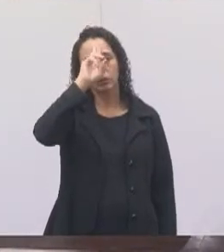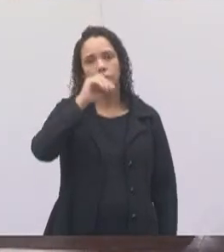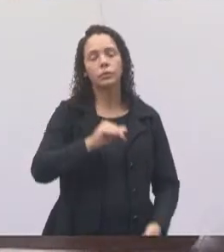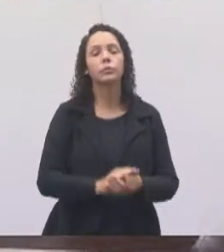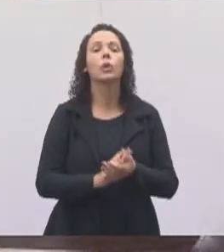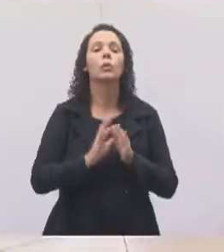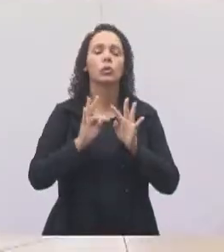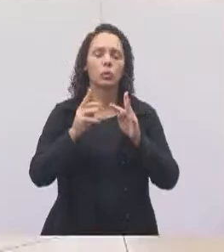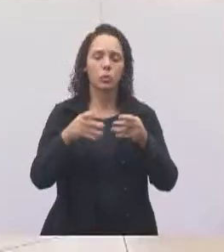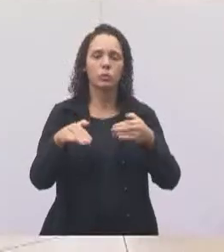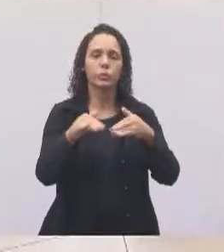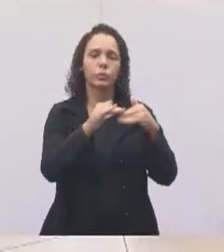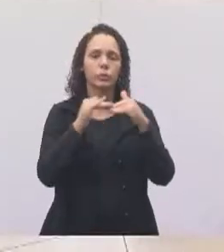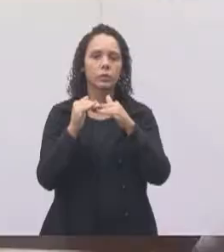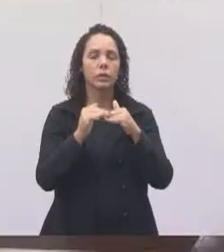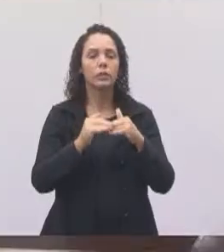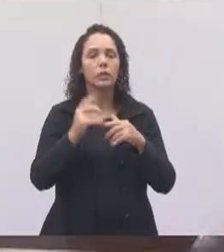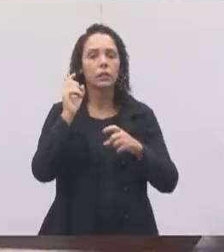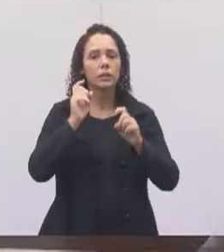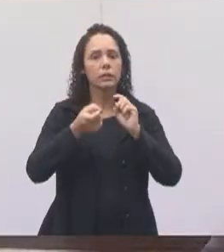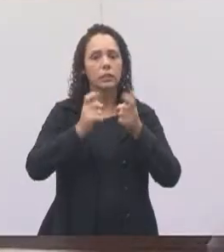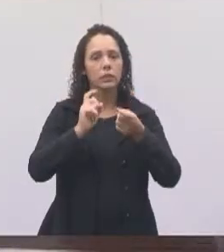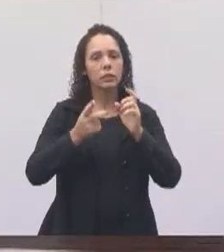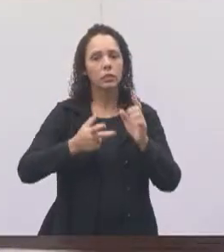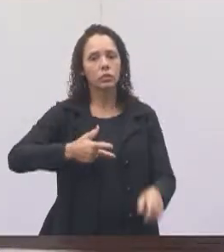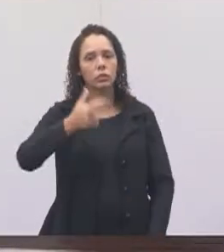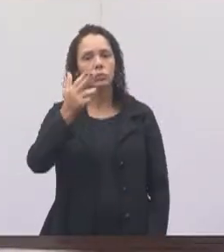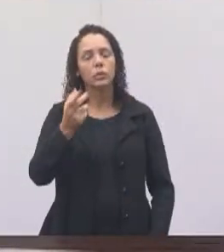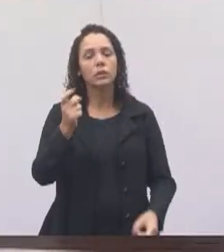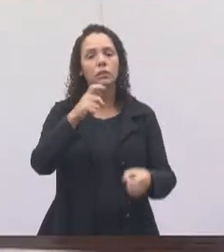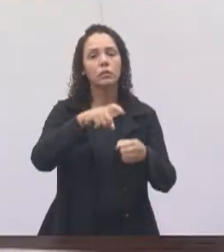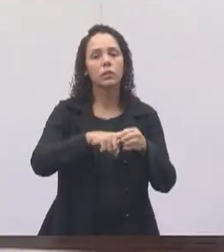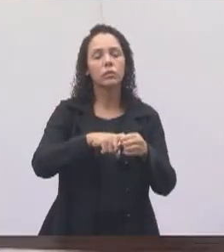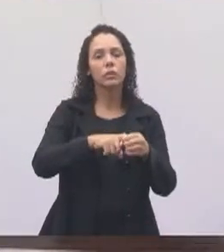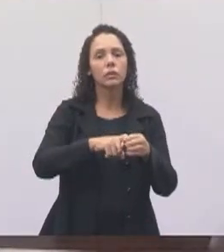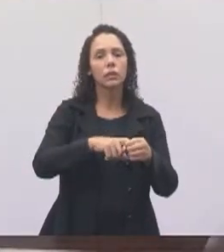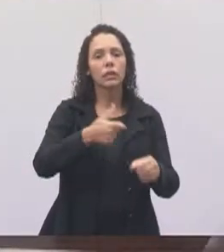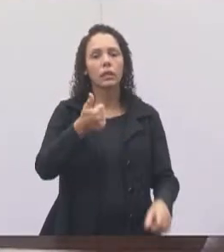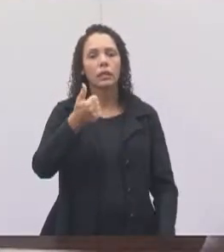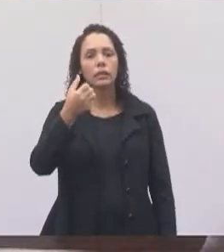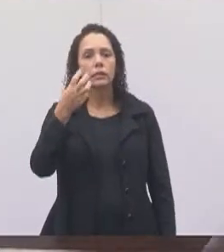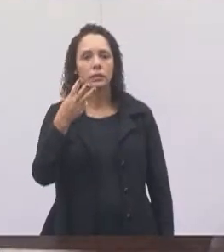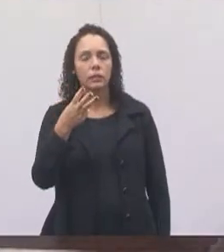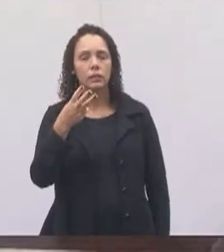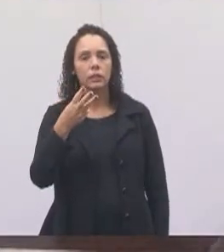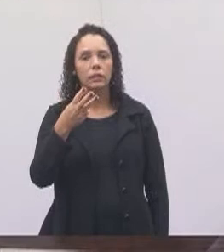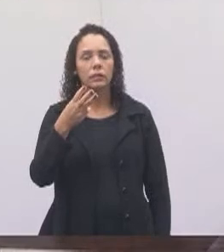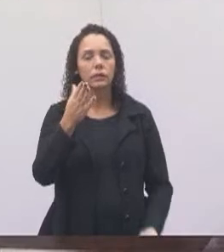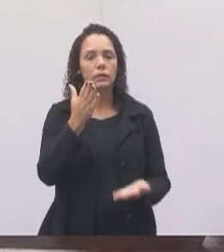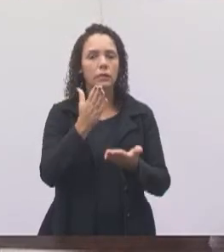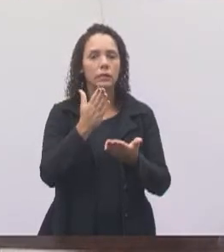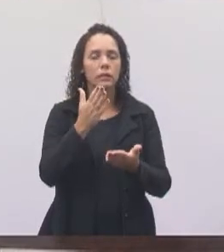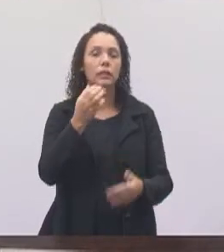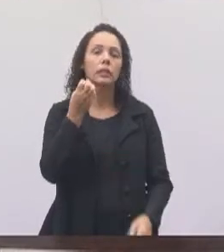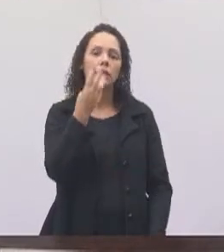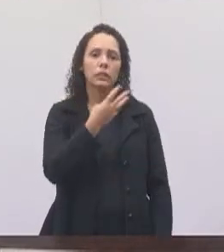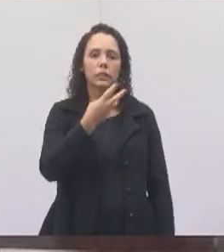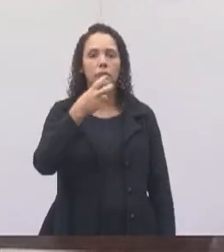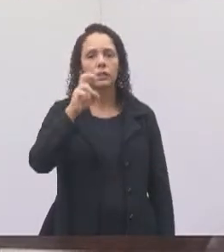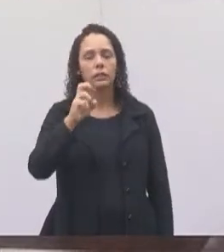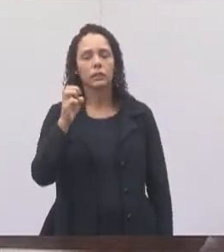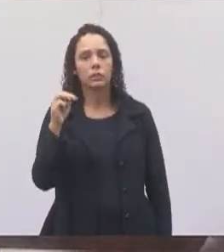Não havendo objeção, sessão suspensa e retorno às 13h35.